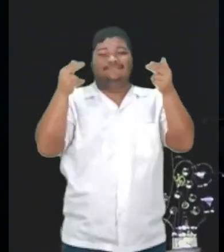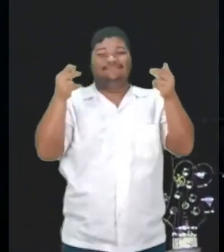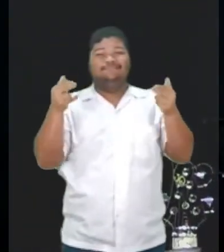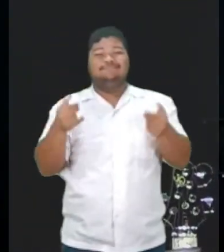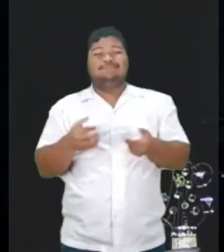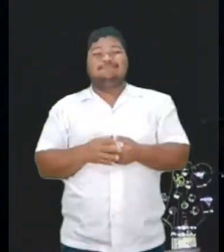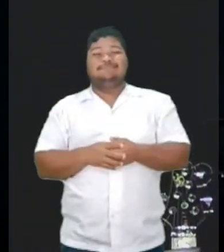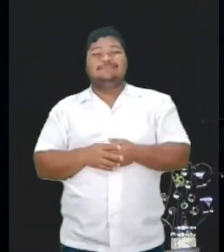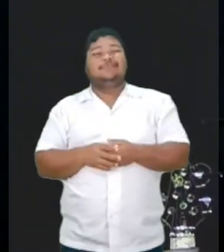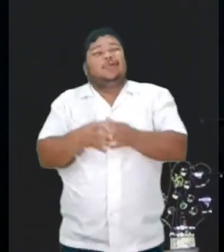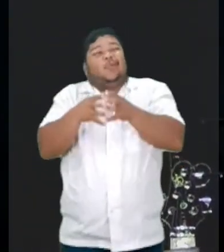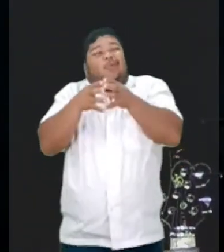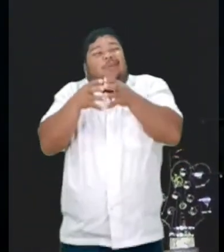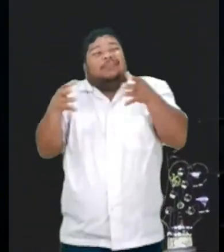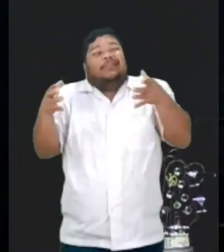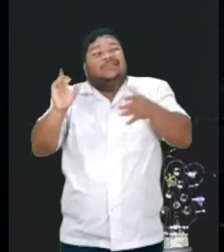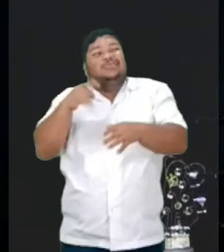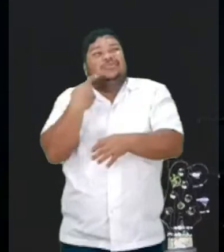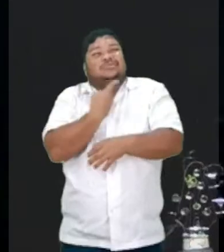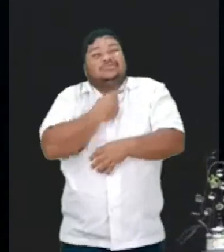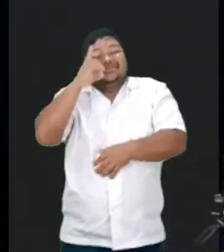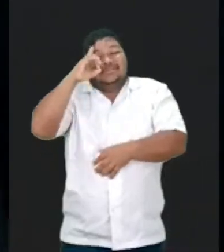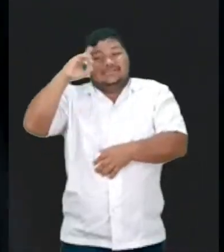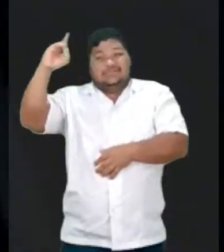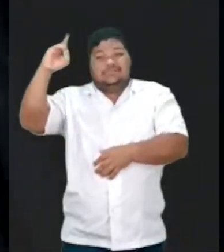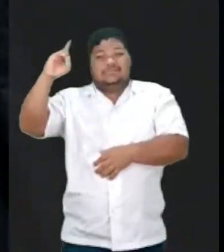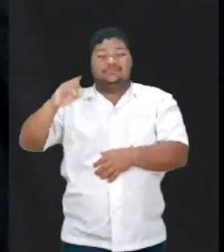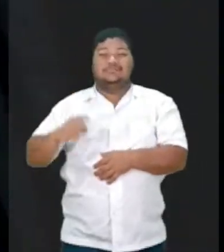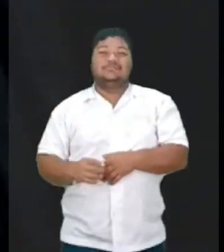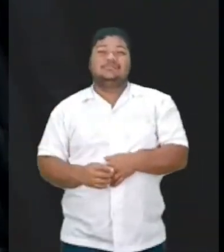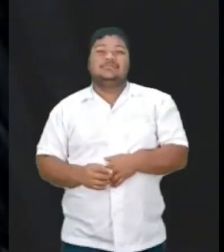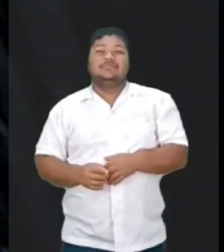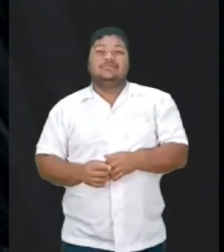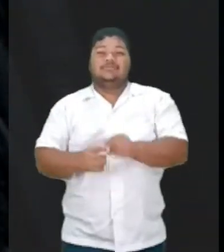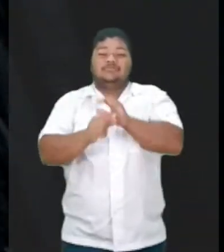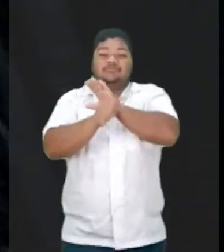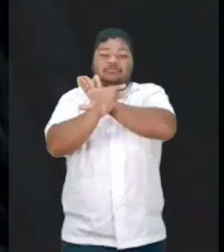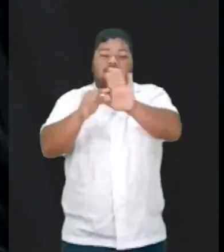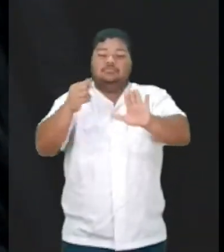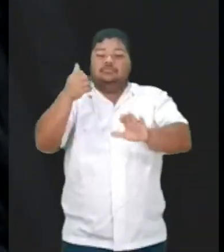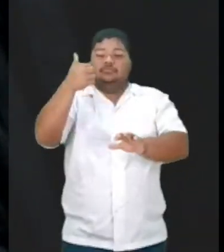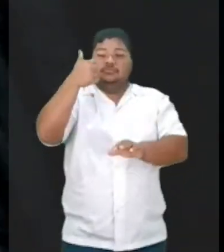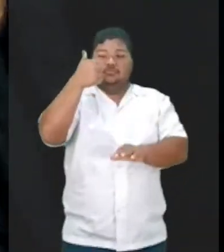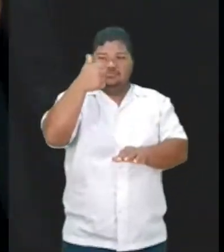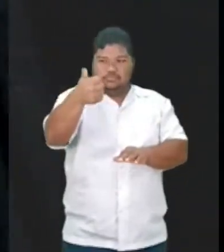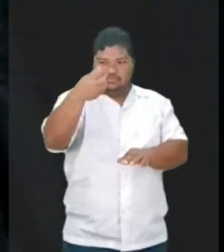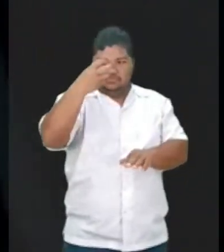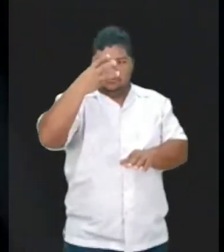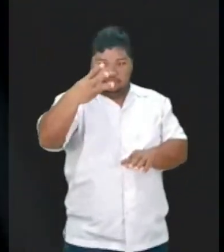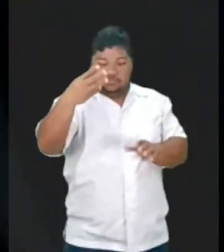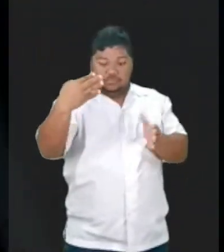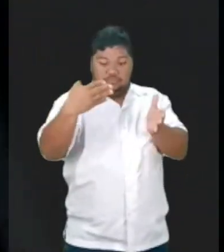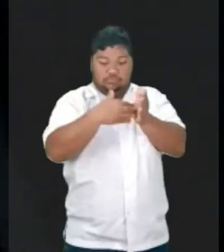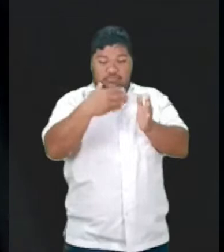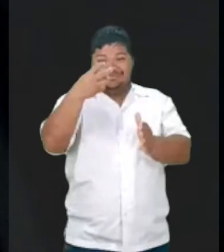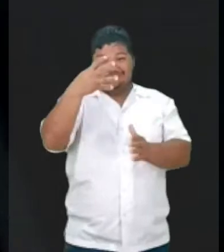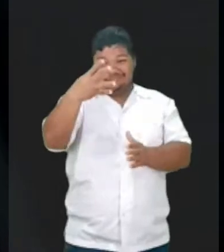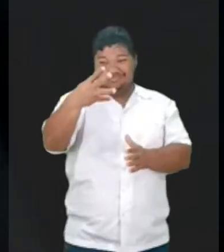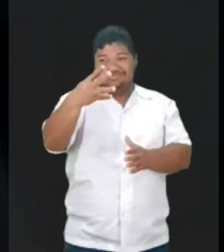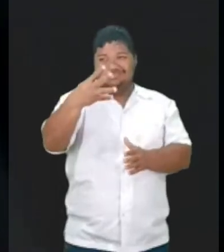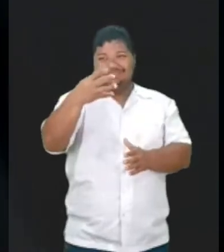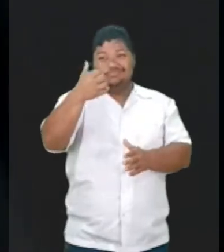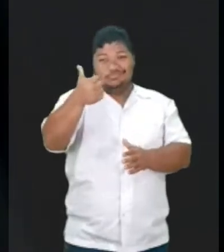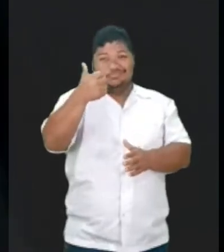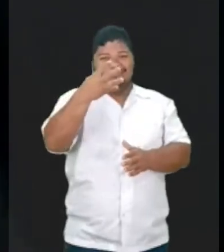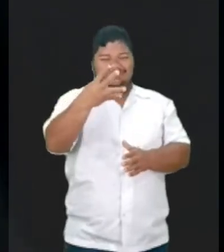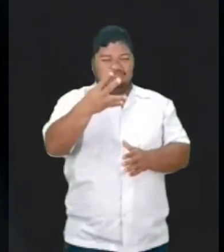Quão grande é o nosso Deus. Verso 13 e 14. Ele diz assim: